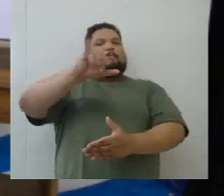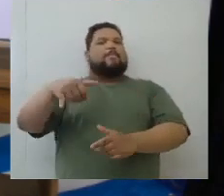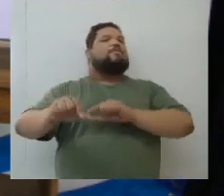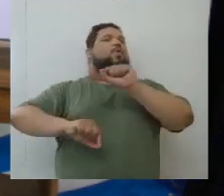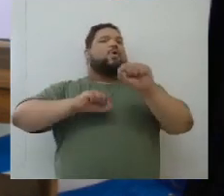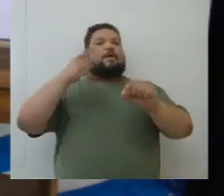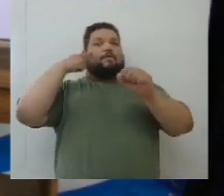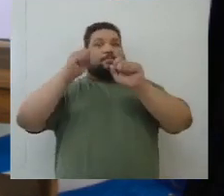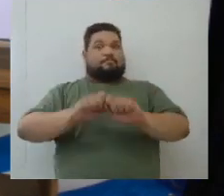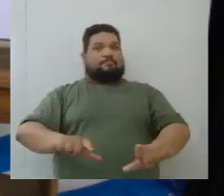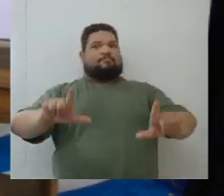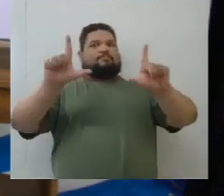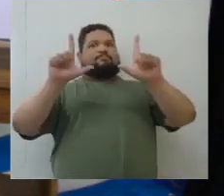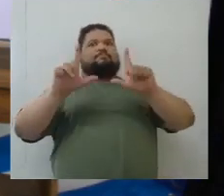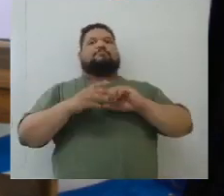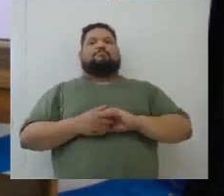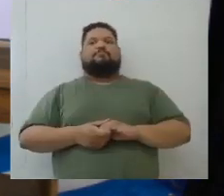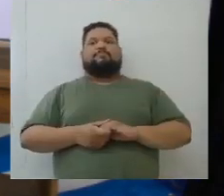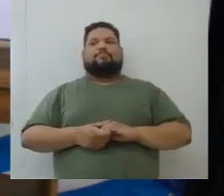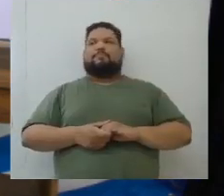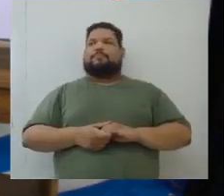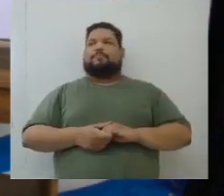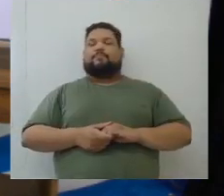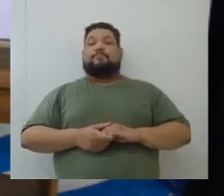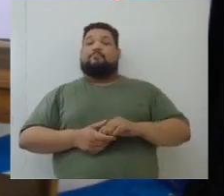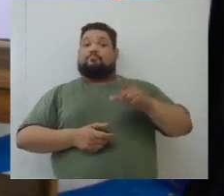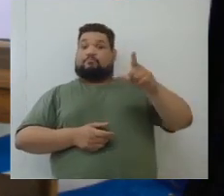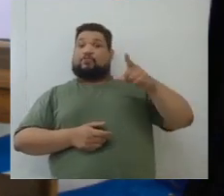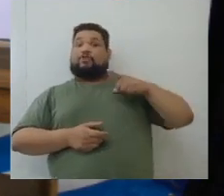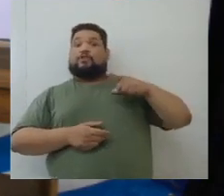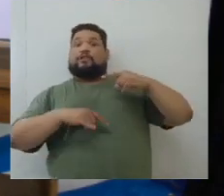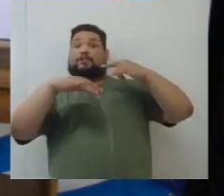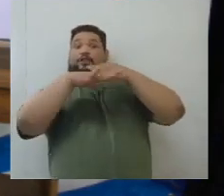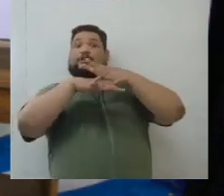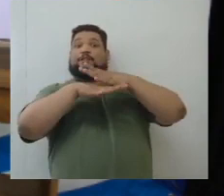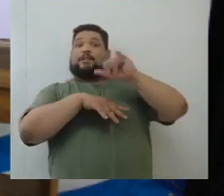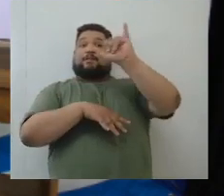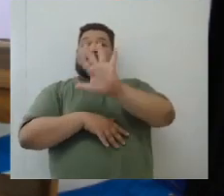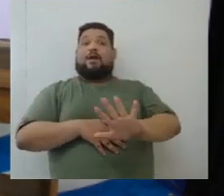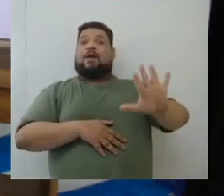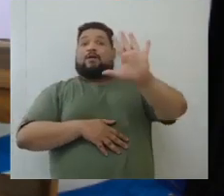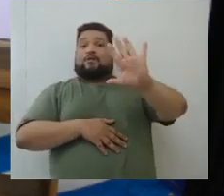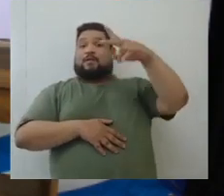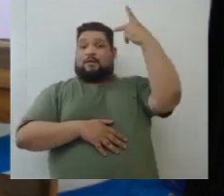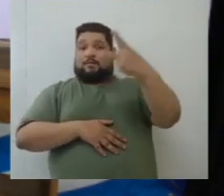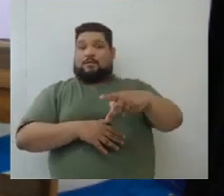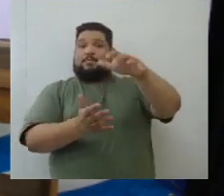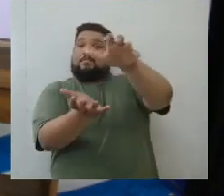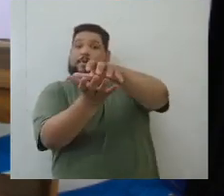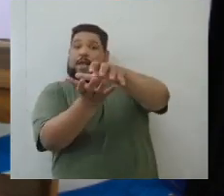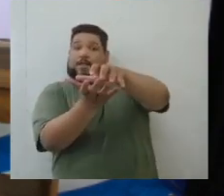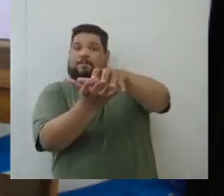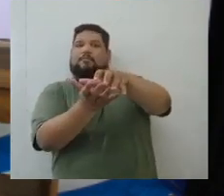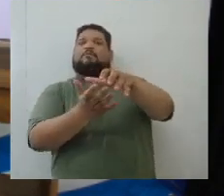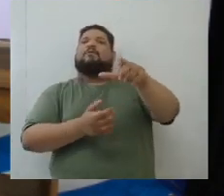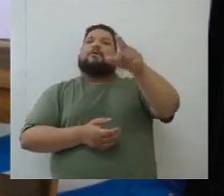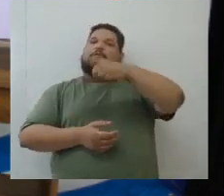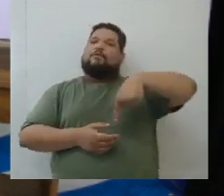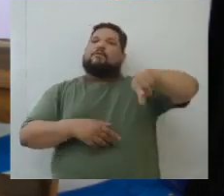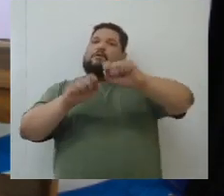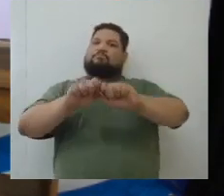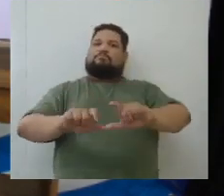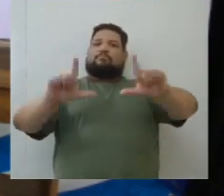dessem uma olhadinha aqui. Eu trouxe aqui um recorte de algumas cidades, do estado de Pernambuco, e aí eu vou pedir para o pessoal